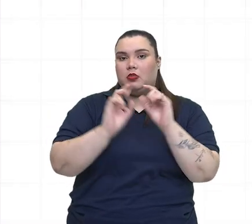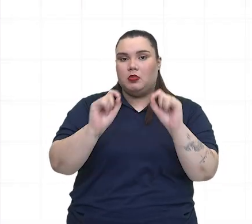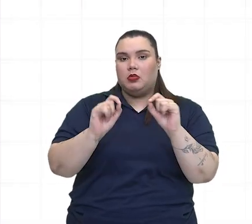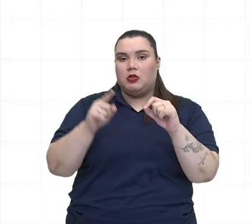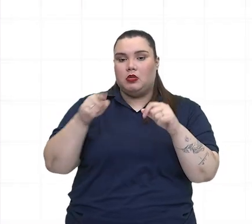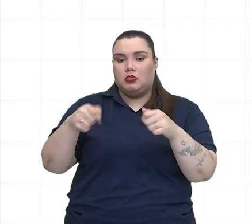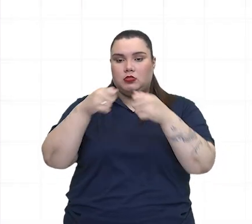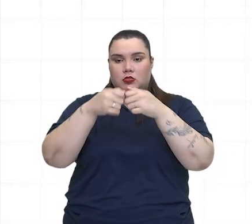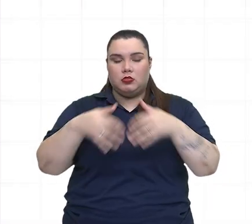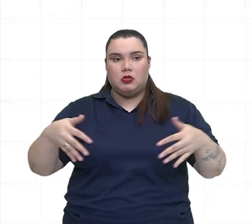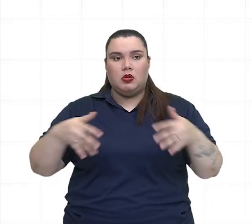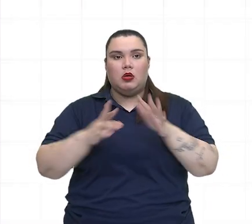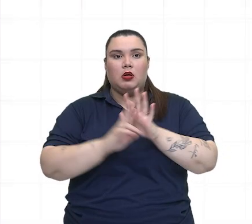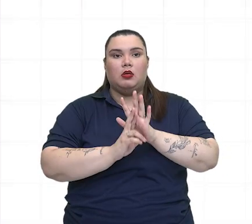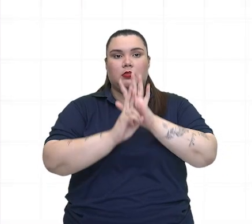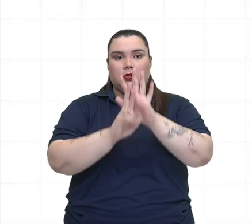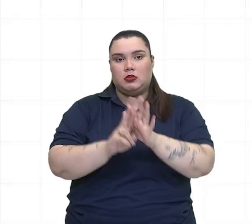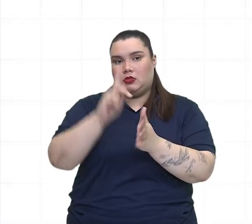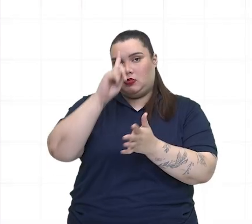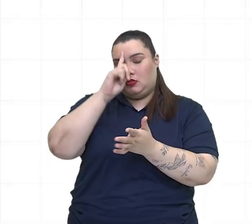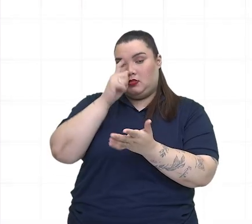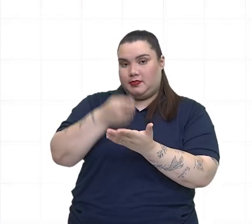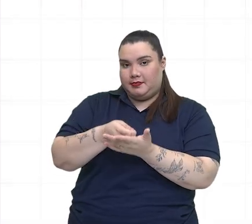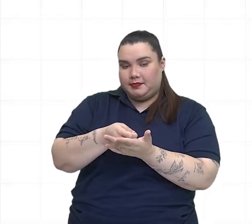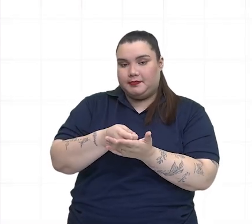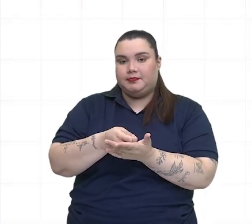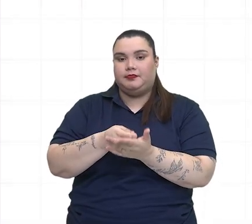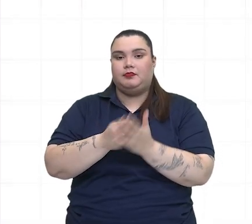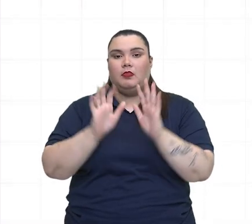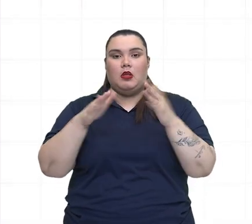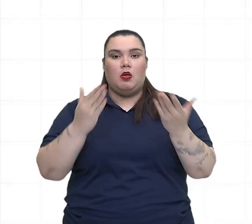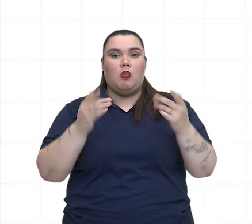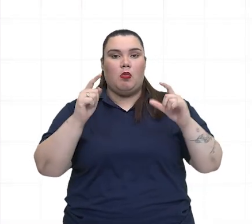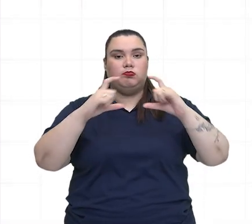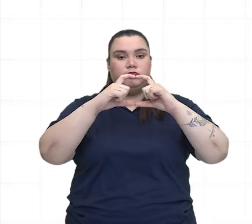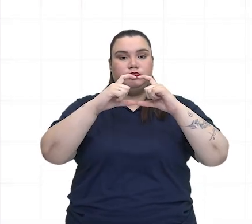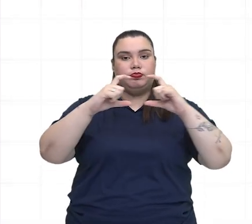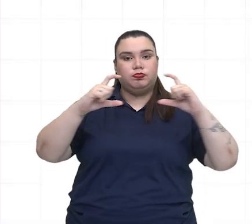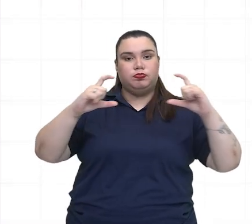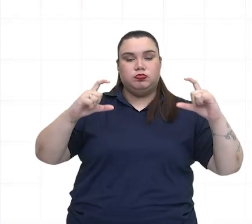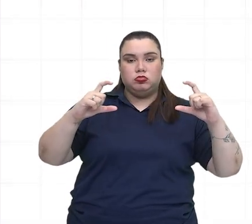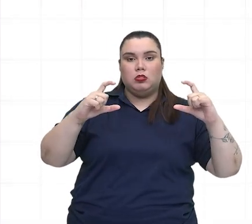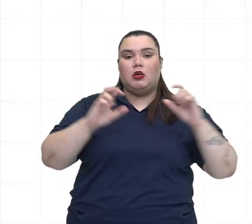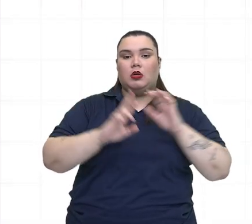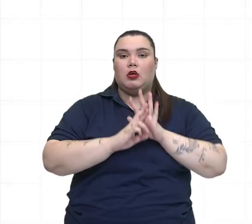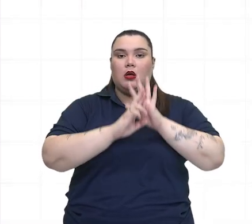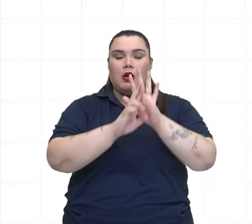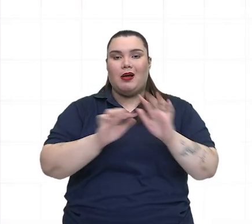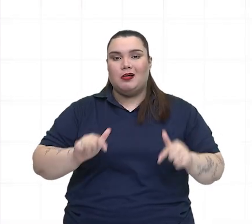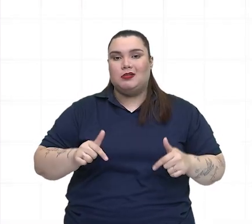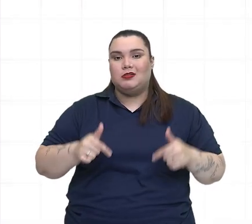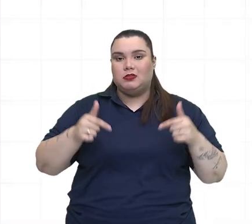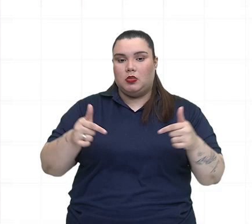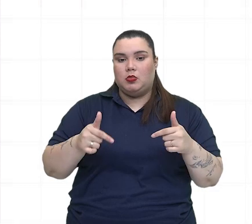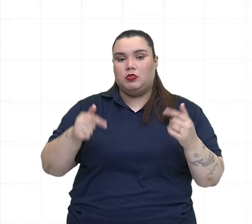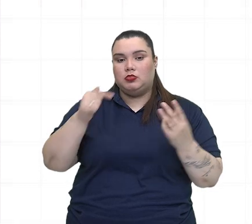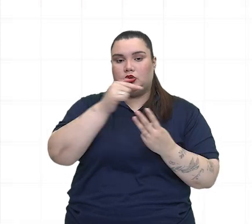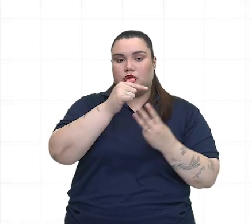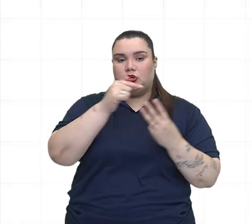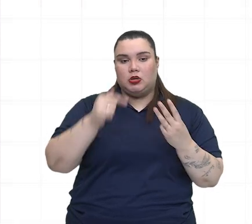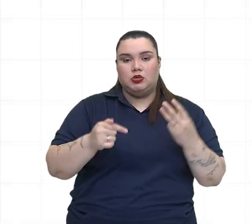teu fluxograma, uma tomada de decisão, e o retângulo é uma ação, eles precisam